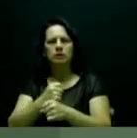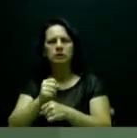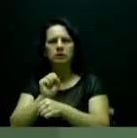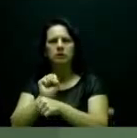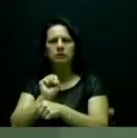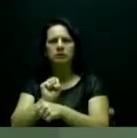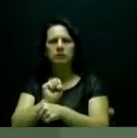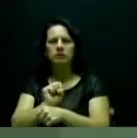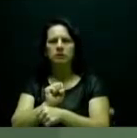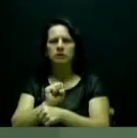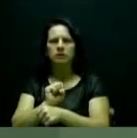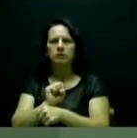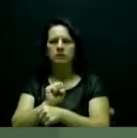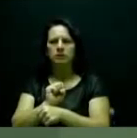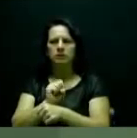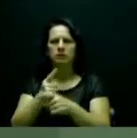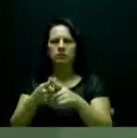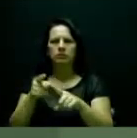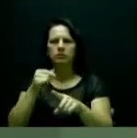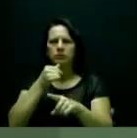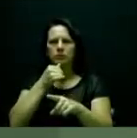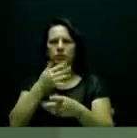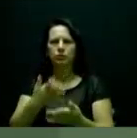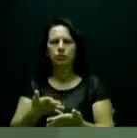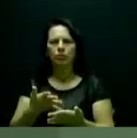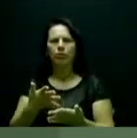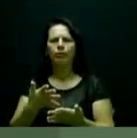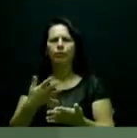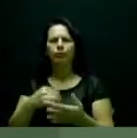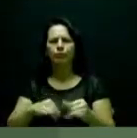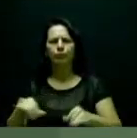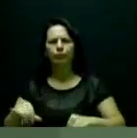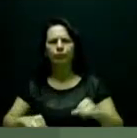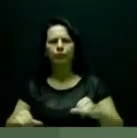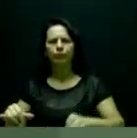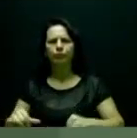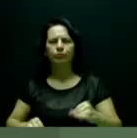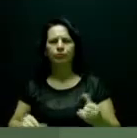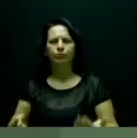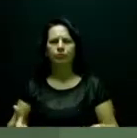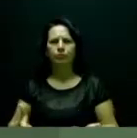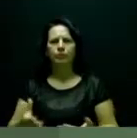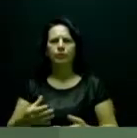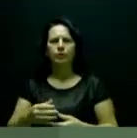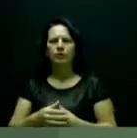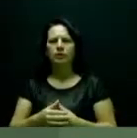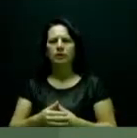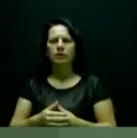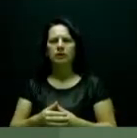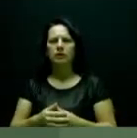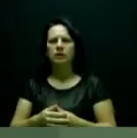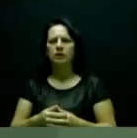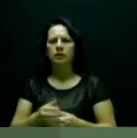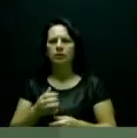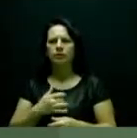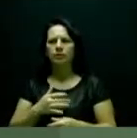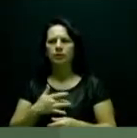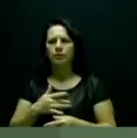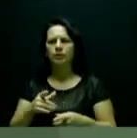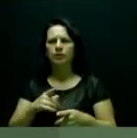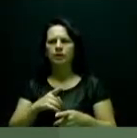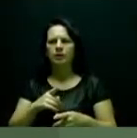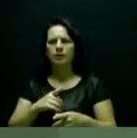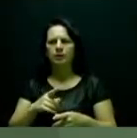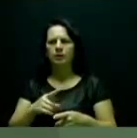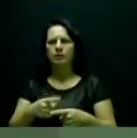espera. E, infelizmente, hoje padece, né? Aí com já alguns dias sem dormir, com medo, porque lá, se tiver, se eu